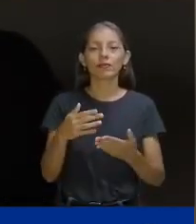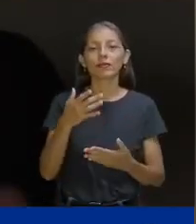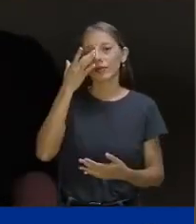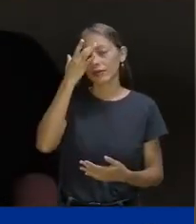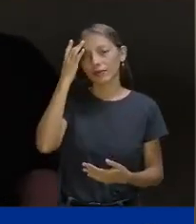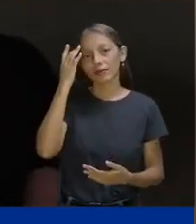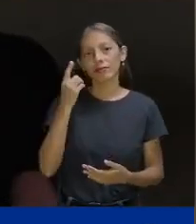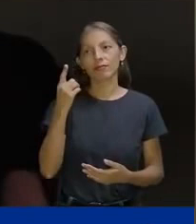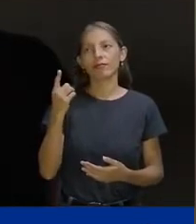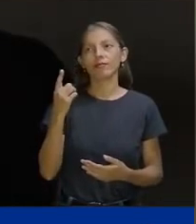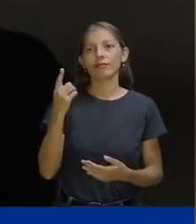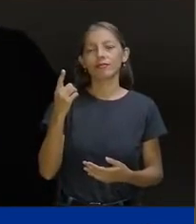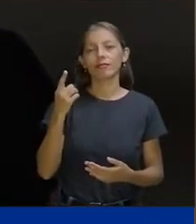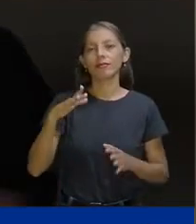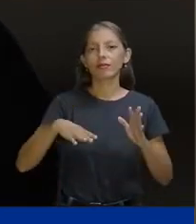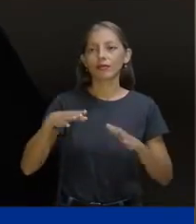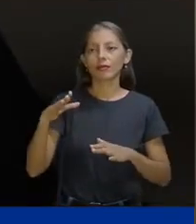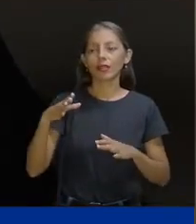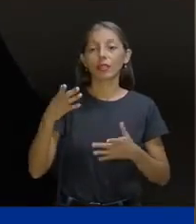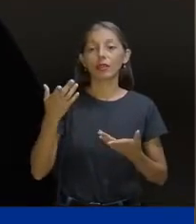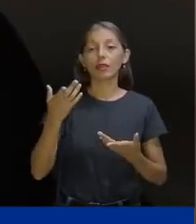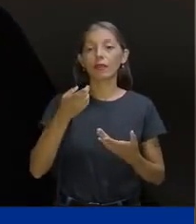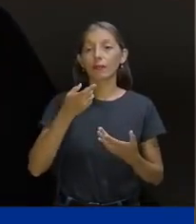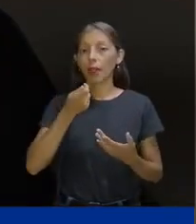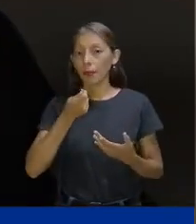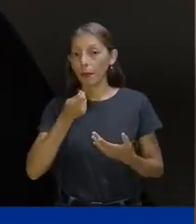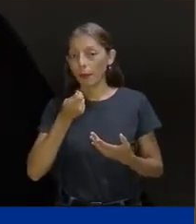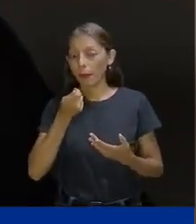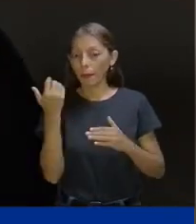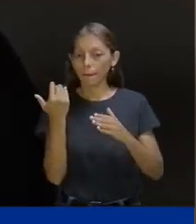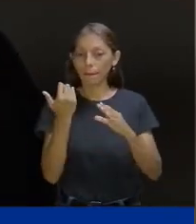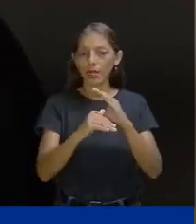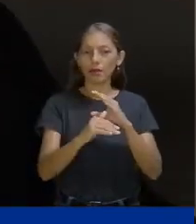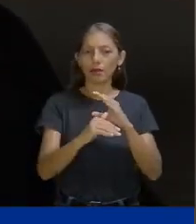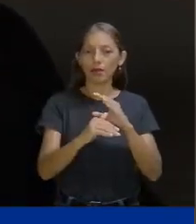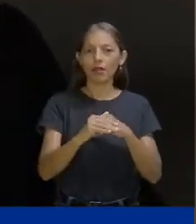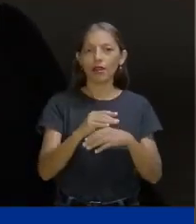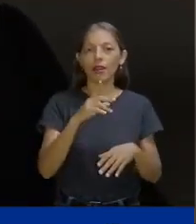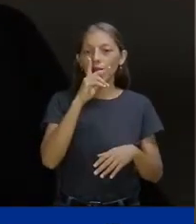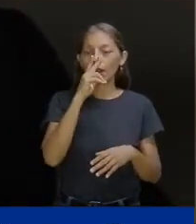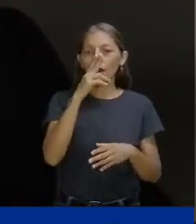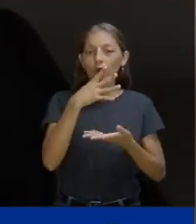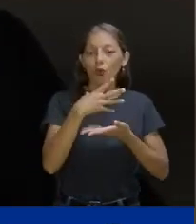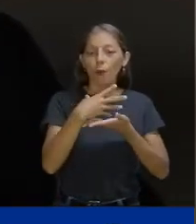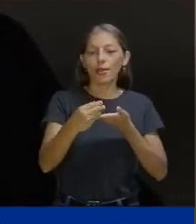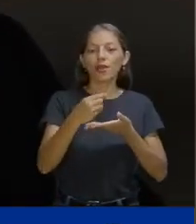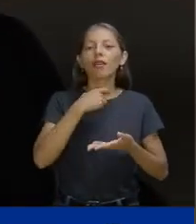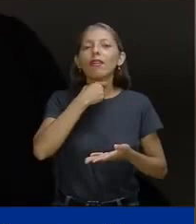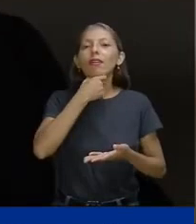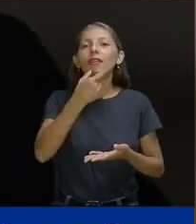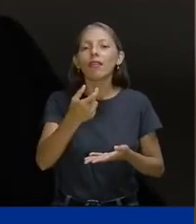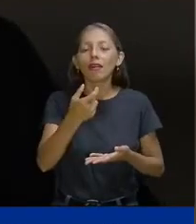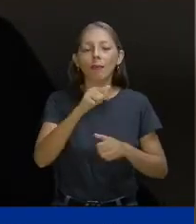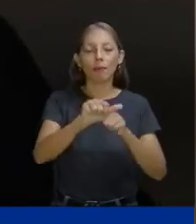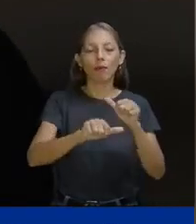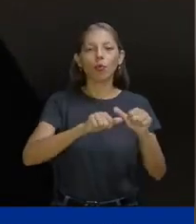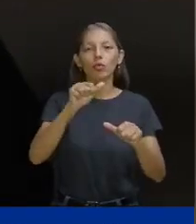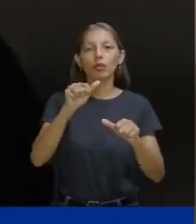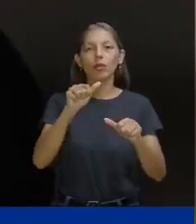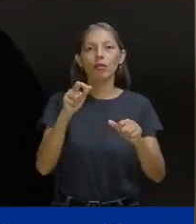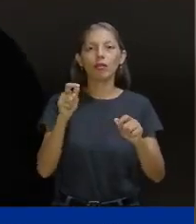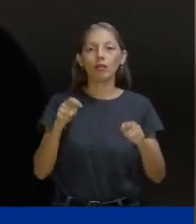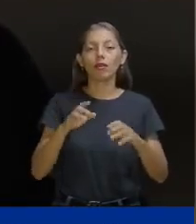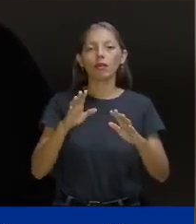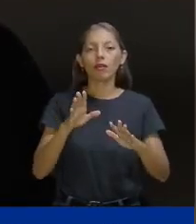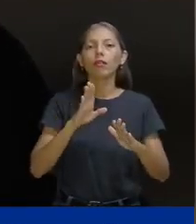falando e se altera, por exemplo, a voz da pessoa instantaneamente. As resoluções já foram